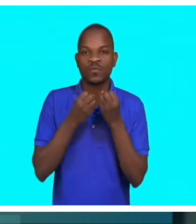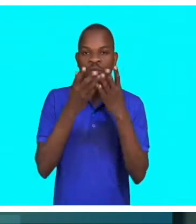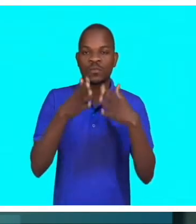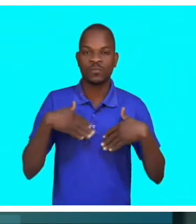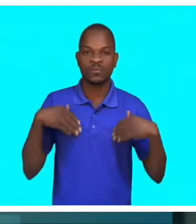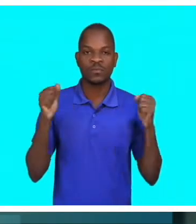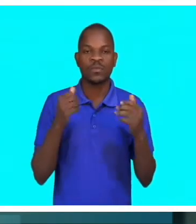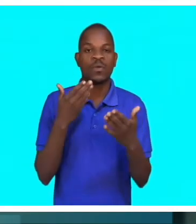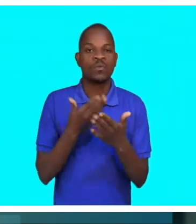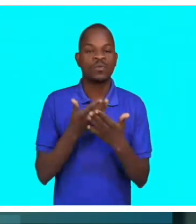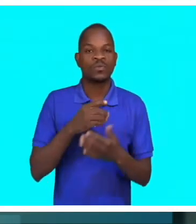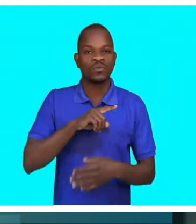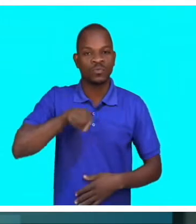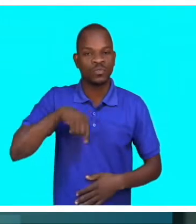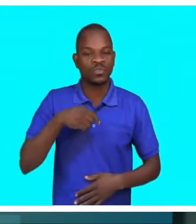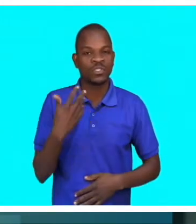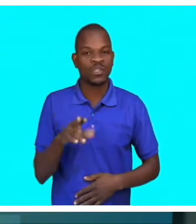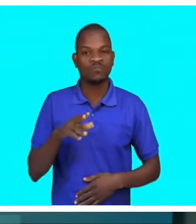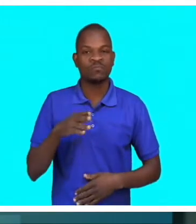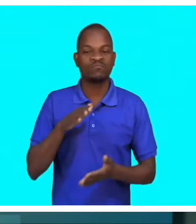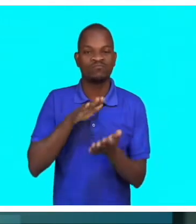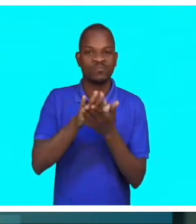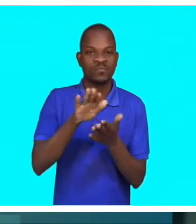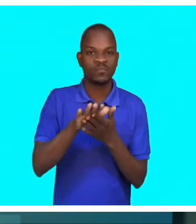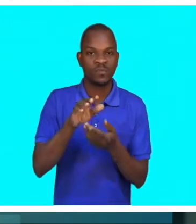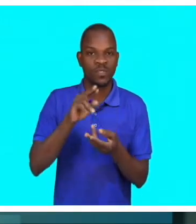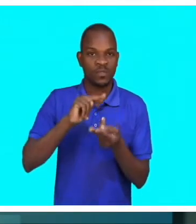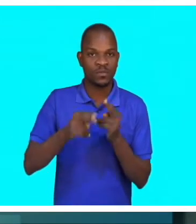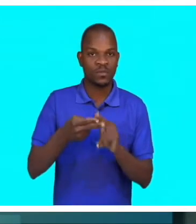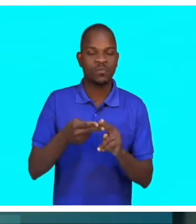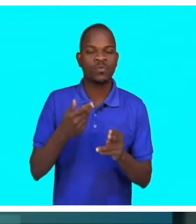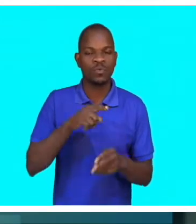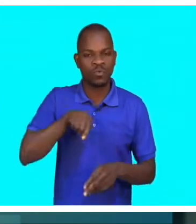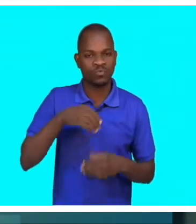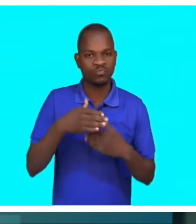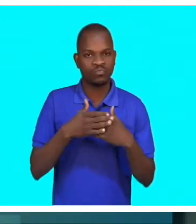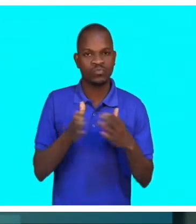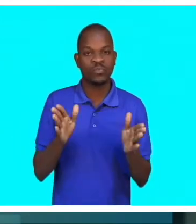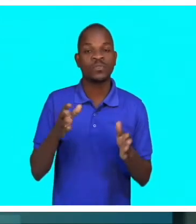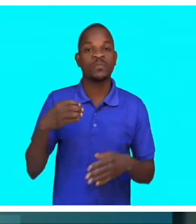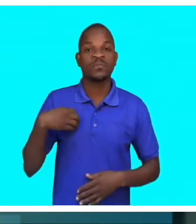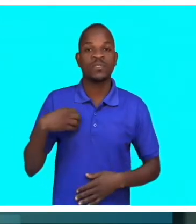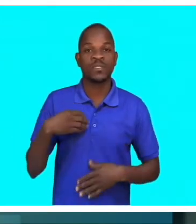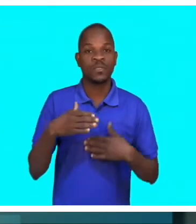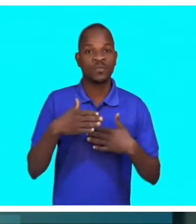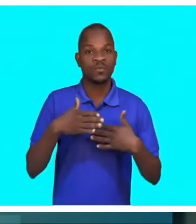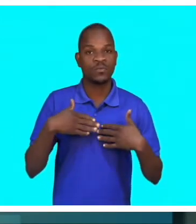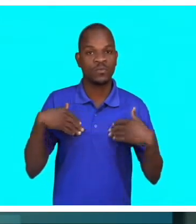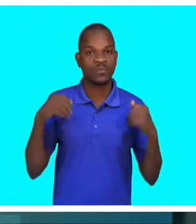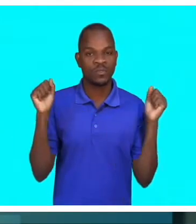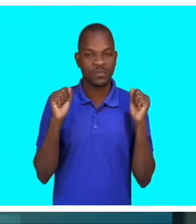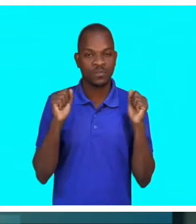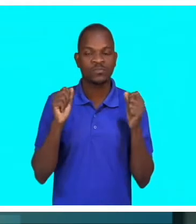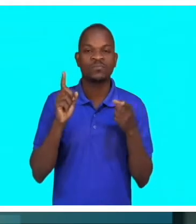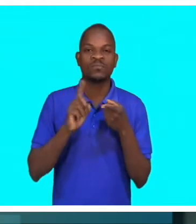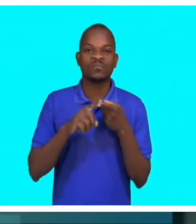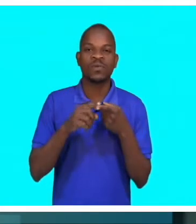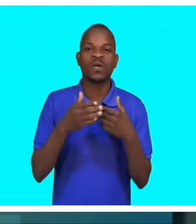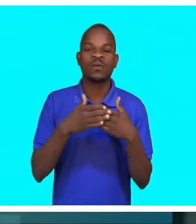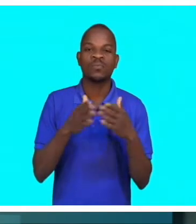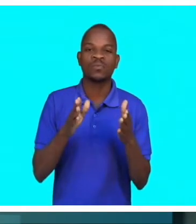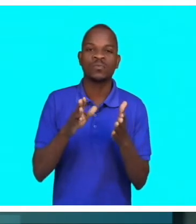em saúde. Por isso, reiteramos no encontro aqui à Vido, que continuamos abertos com o Ministério da Saúde e tudo